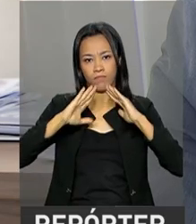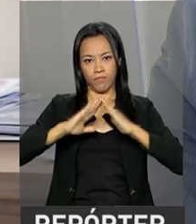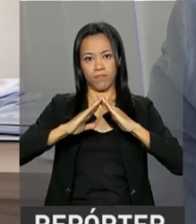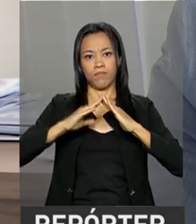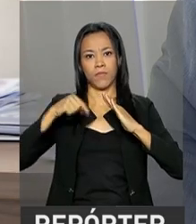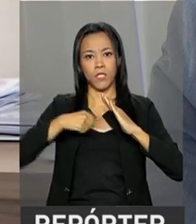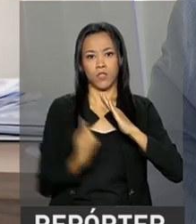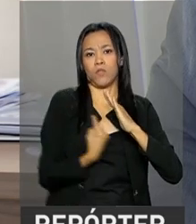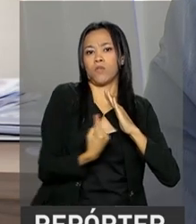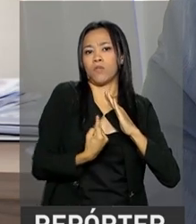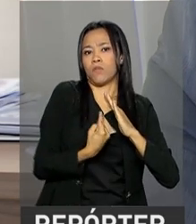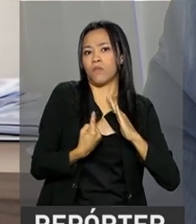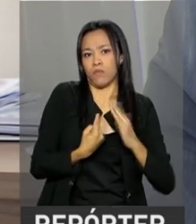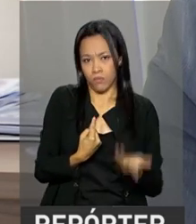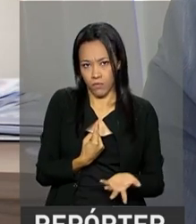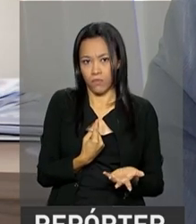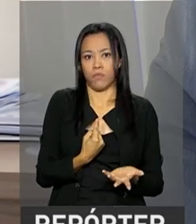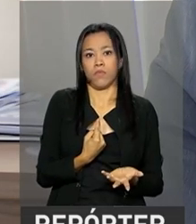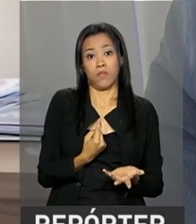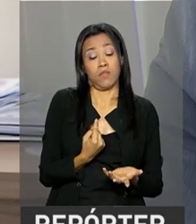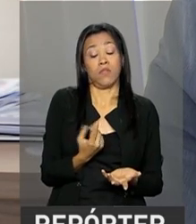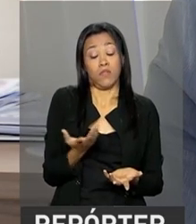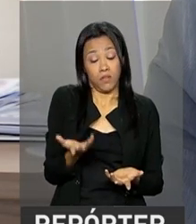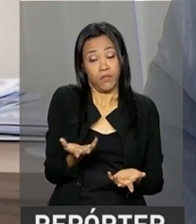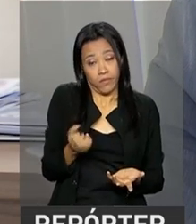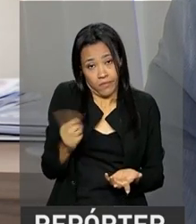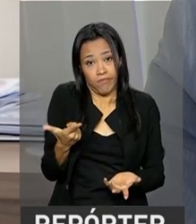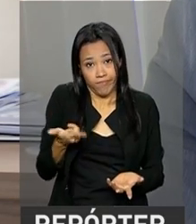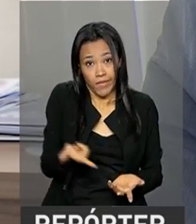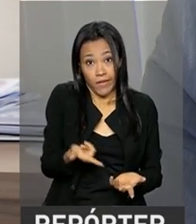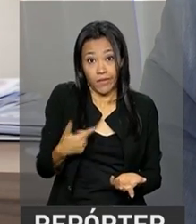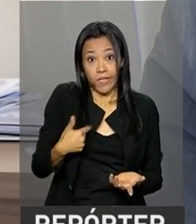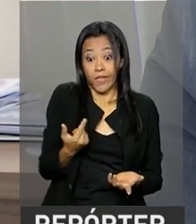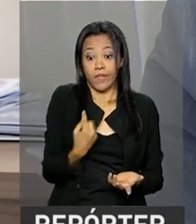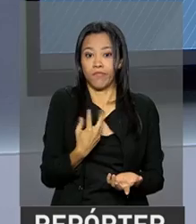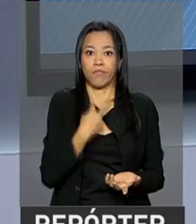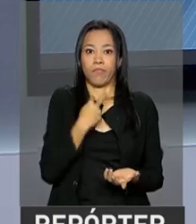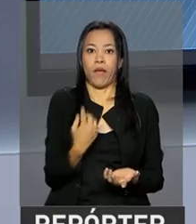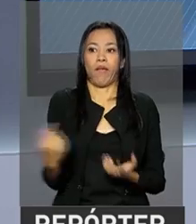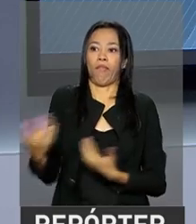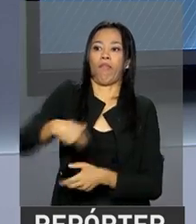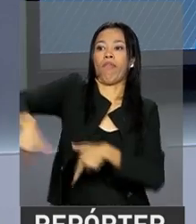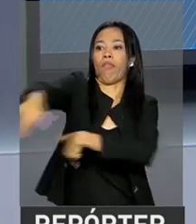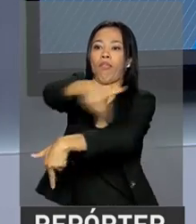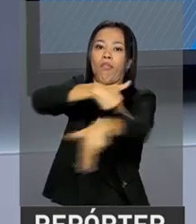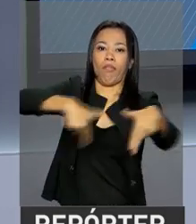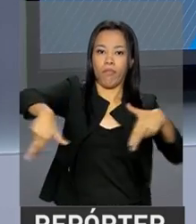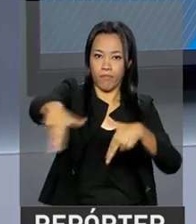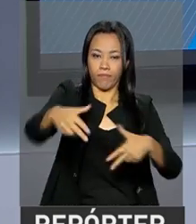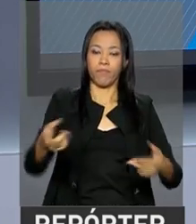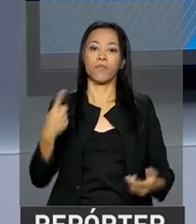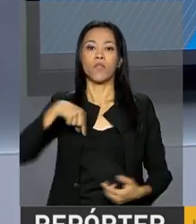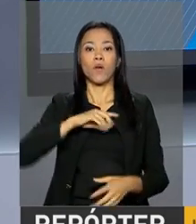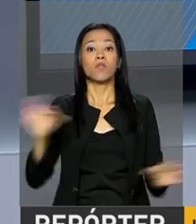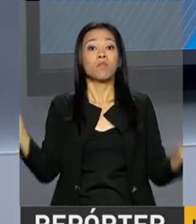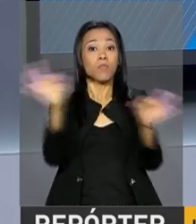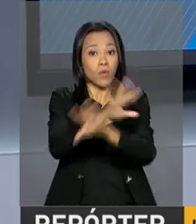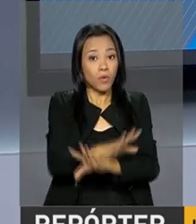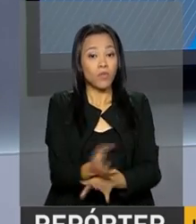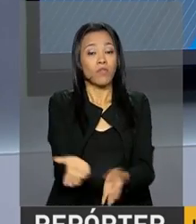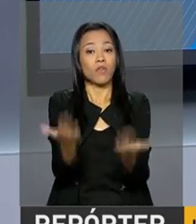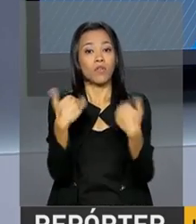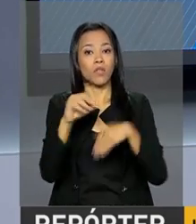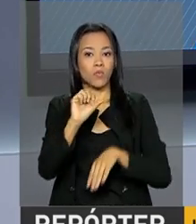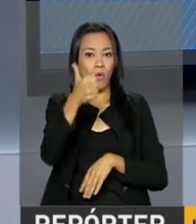eh e efetivamente tirando esses criminosos de circulação e nós ficamos por aqui Voltamos às